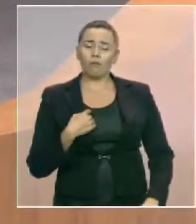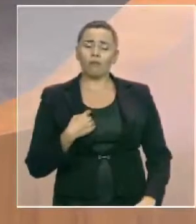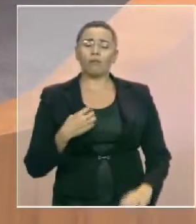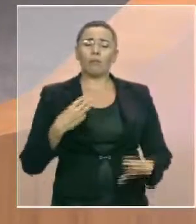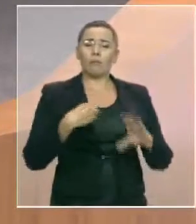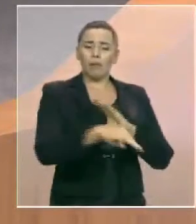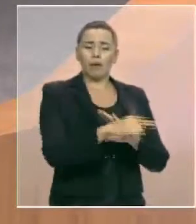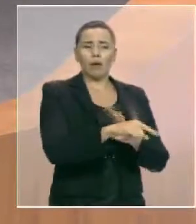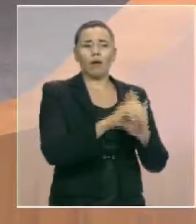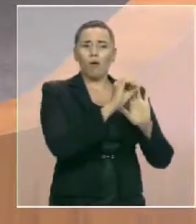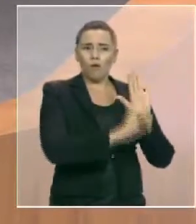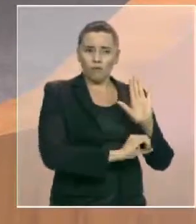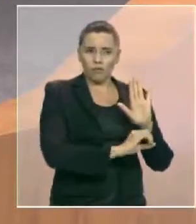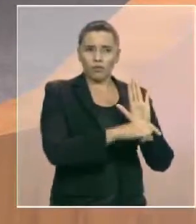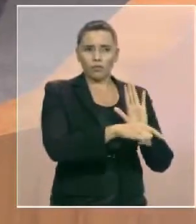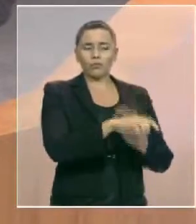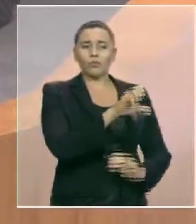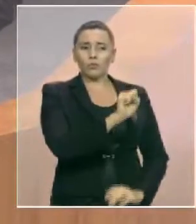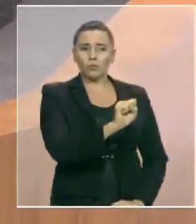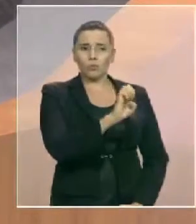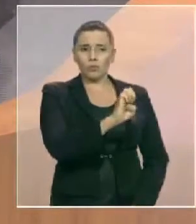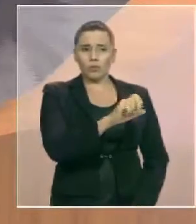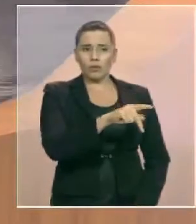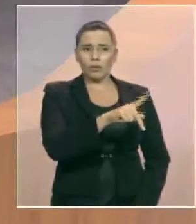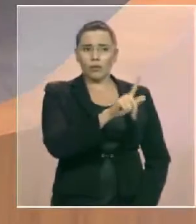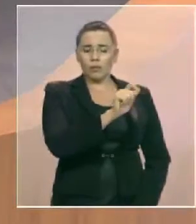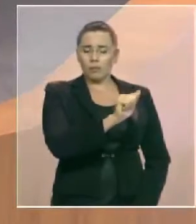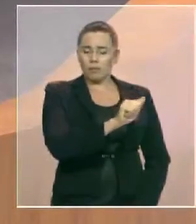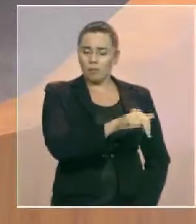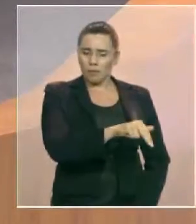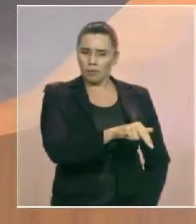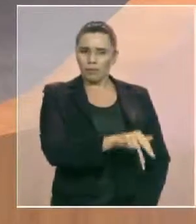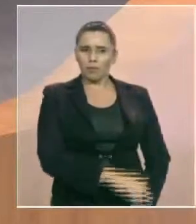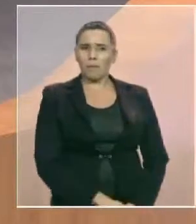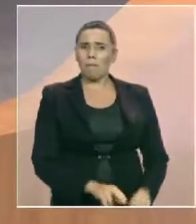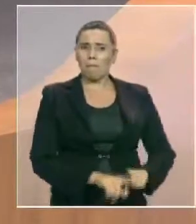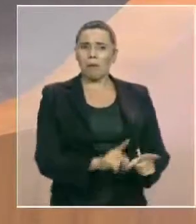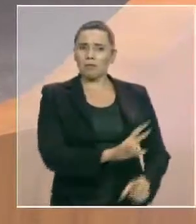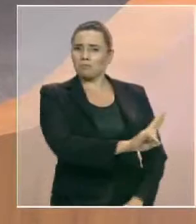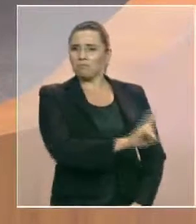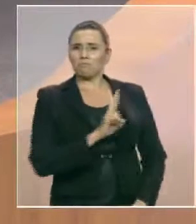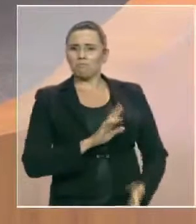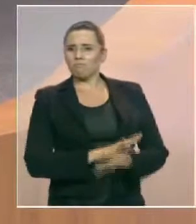para a Secretaria de Planejamento do Maranhão e até hoje não tive resposta.